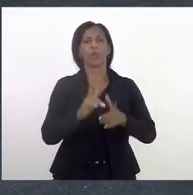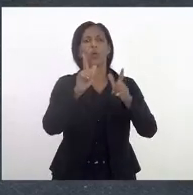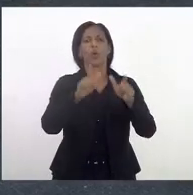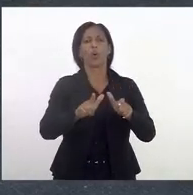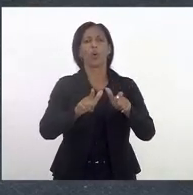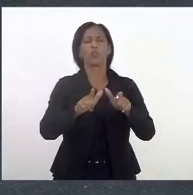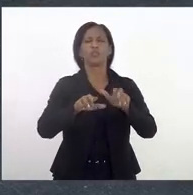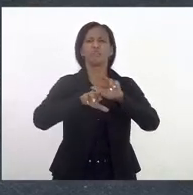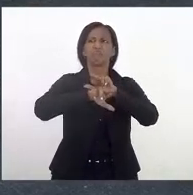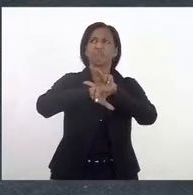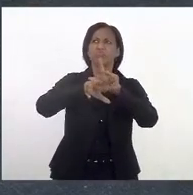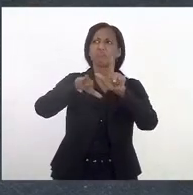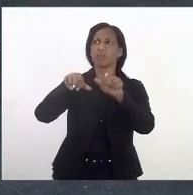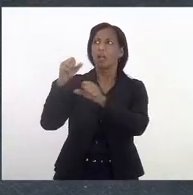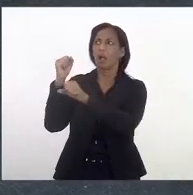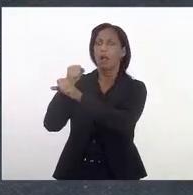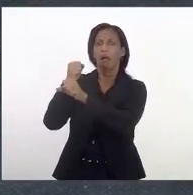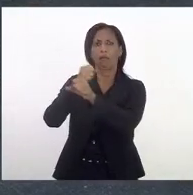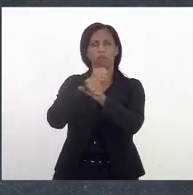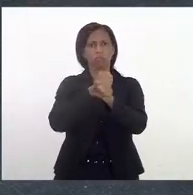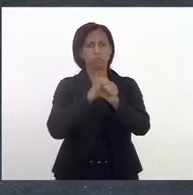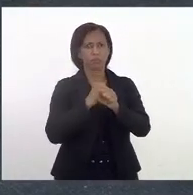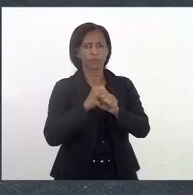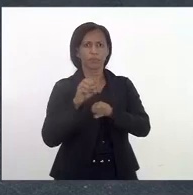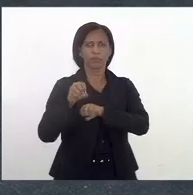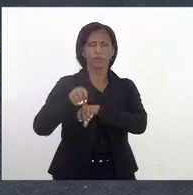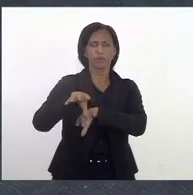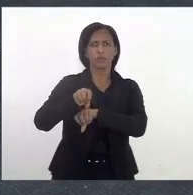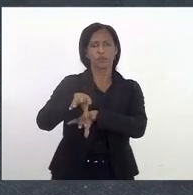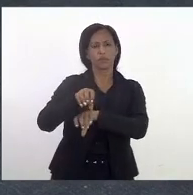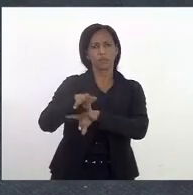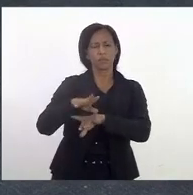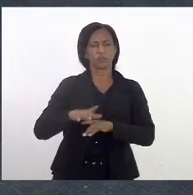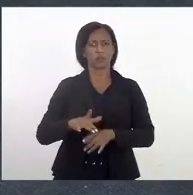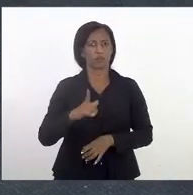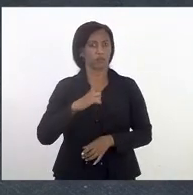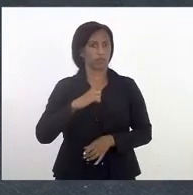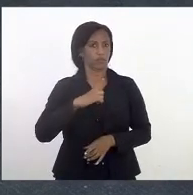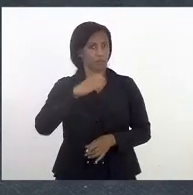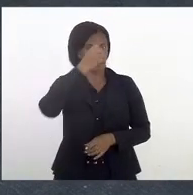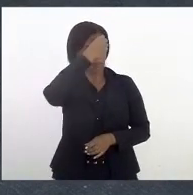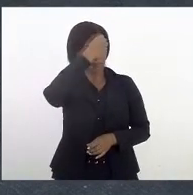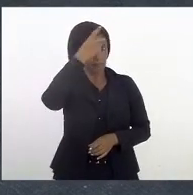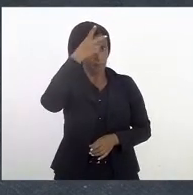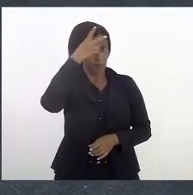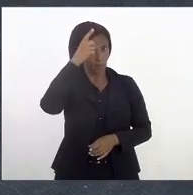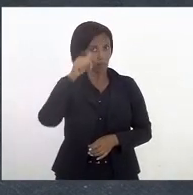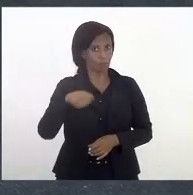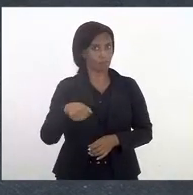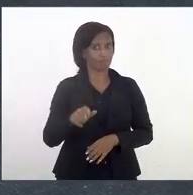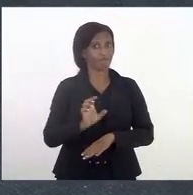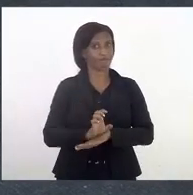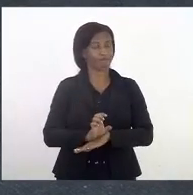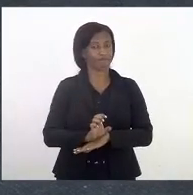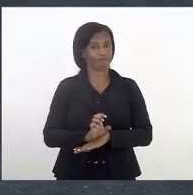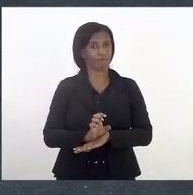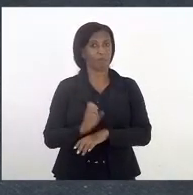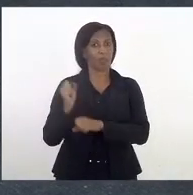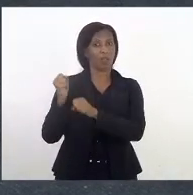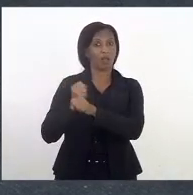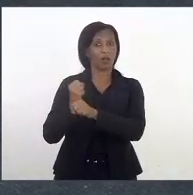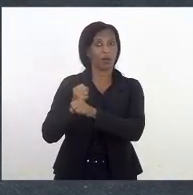diversos Empreendimentos de educação estiveram no município da capital suas obras